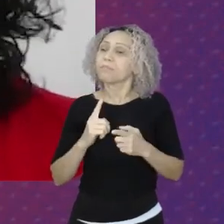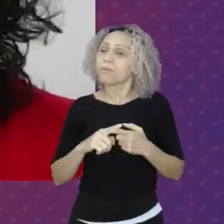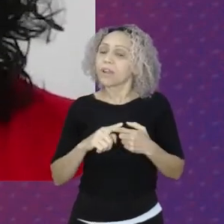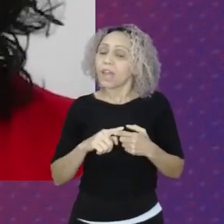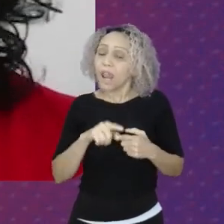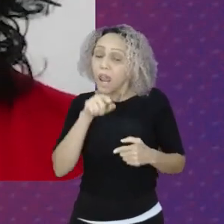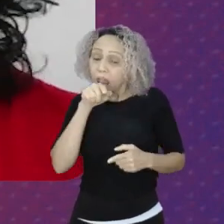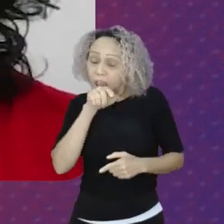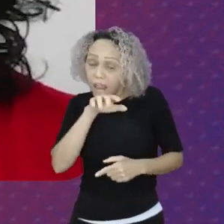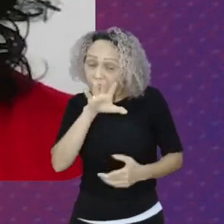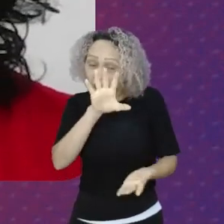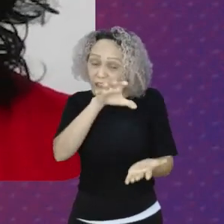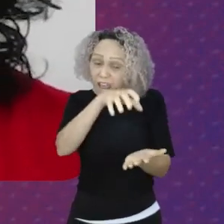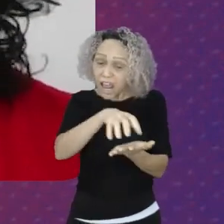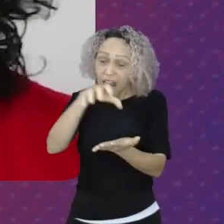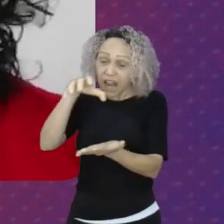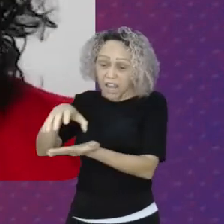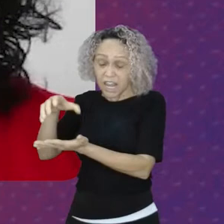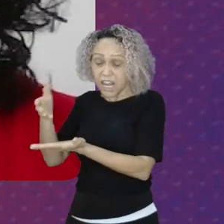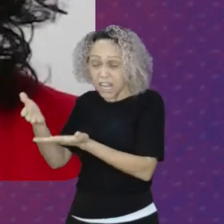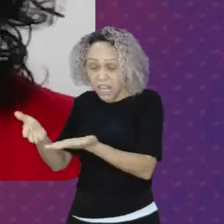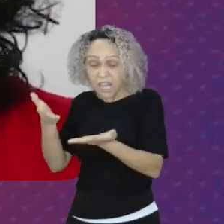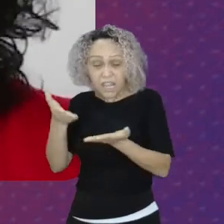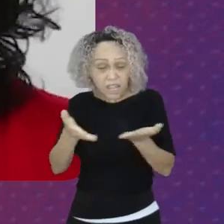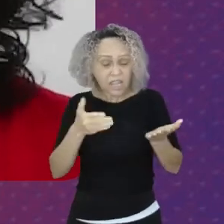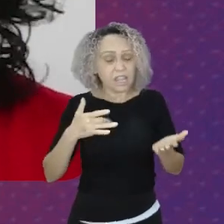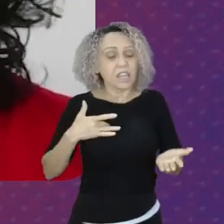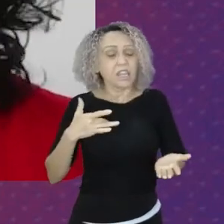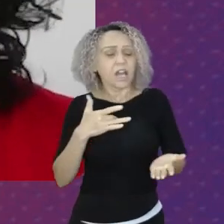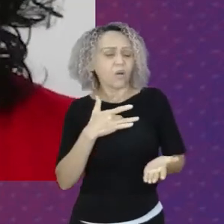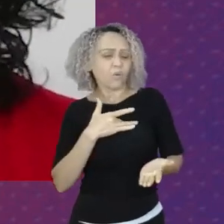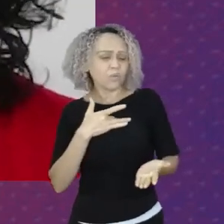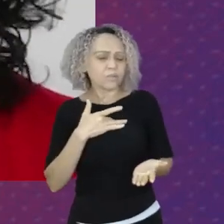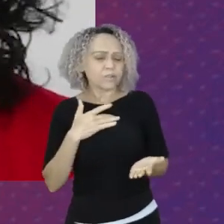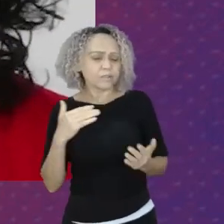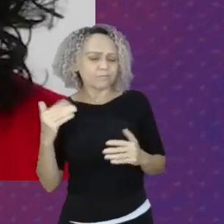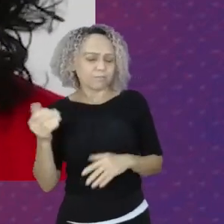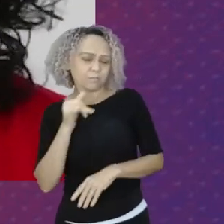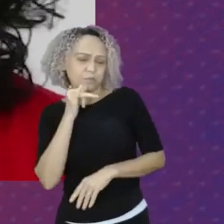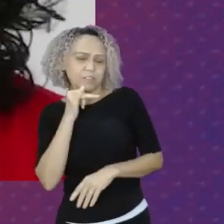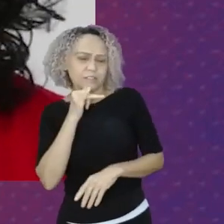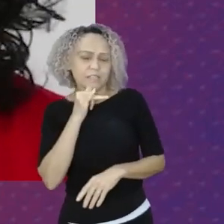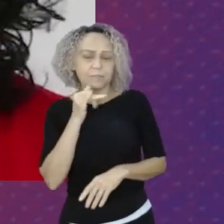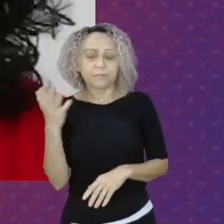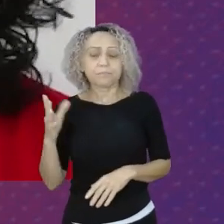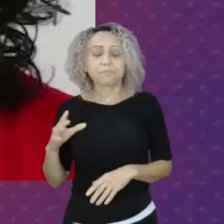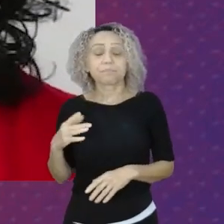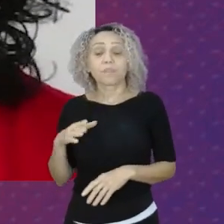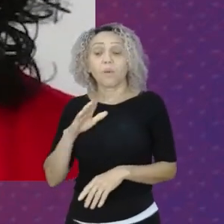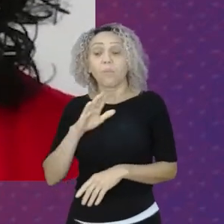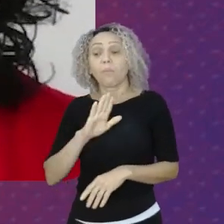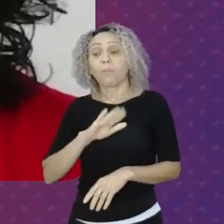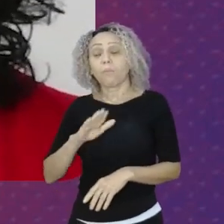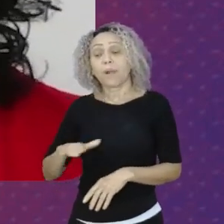na saúde que os profissionais, ao fazer o atendimento, vão